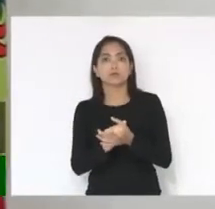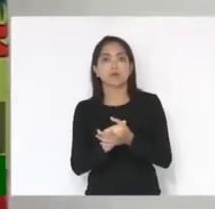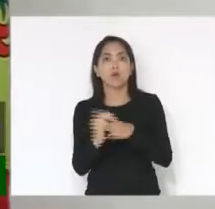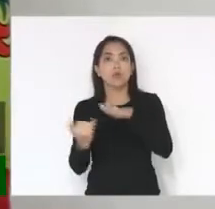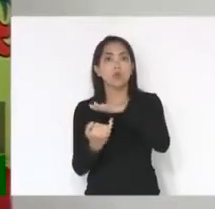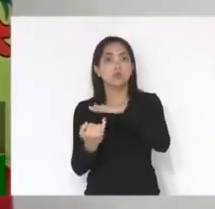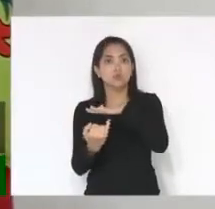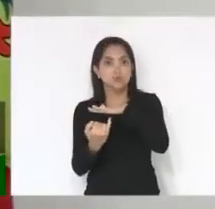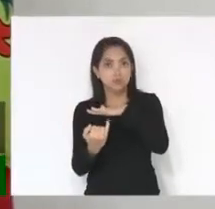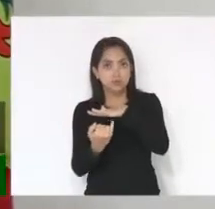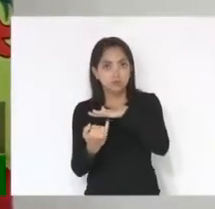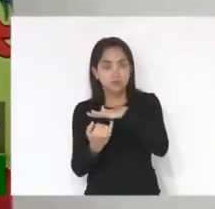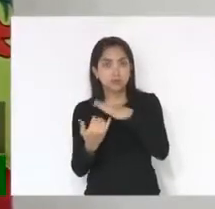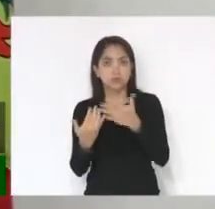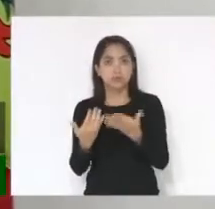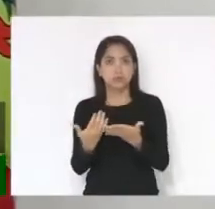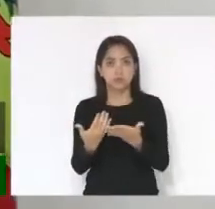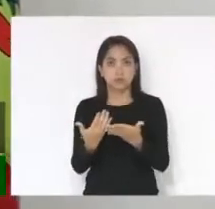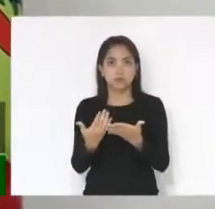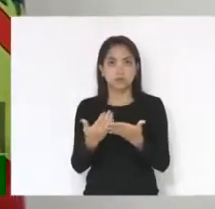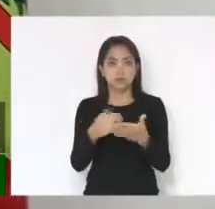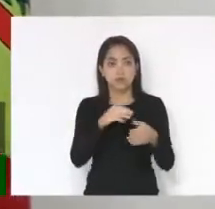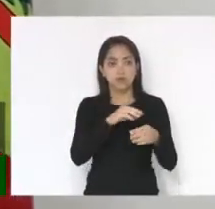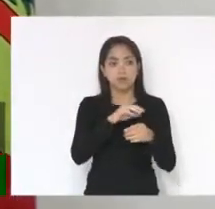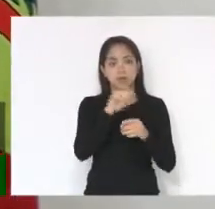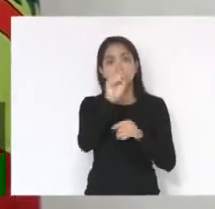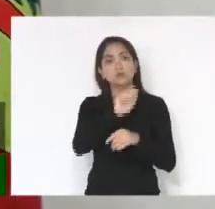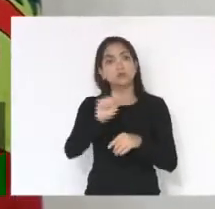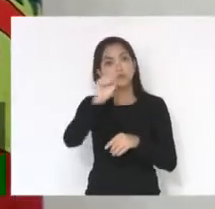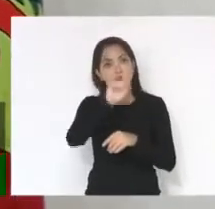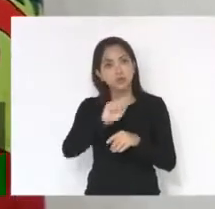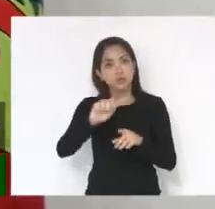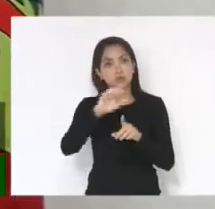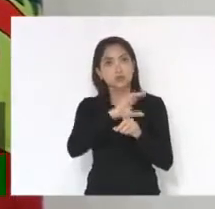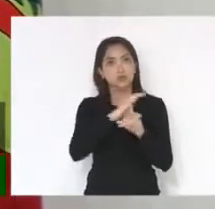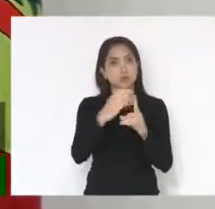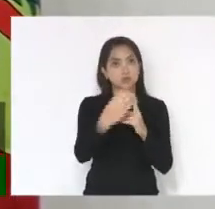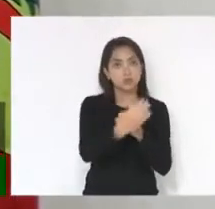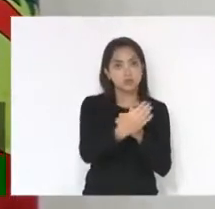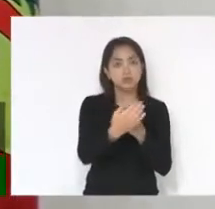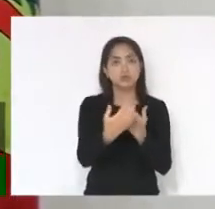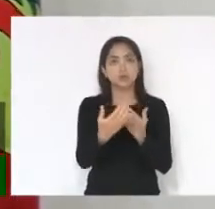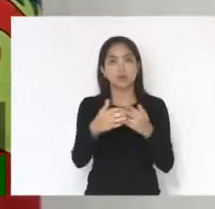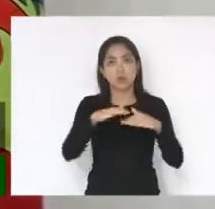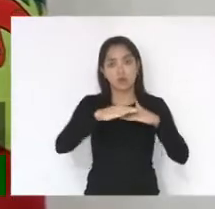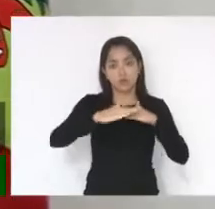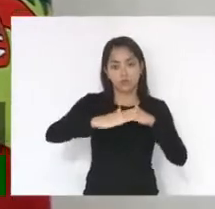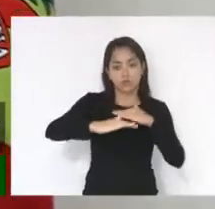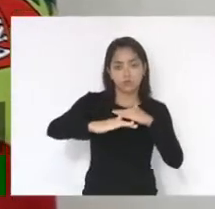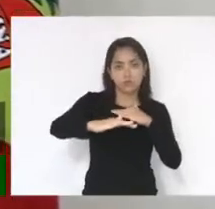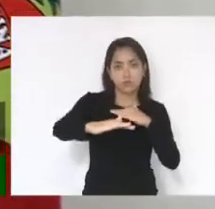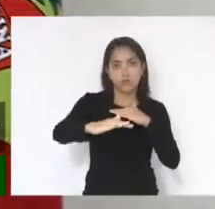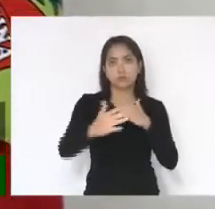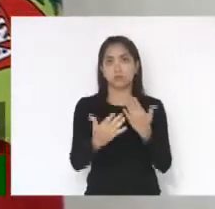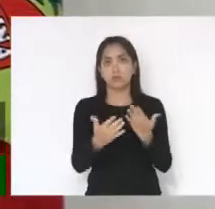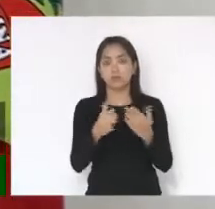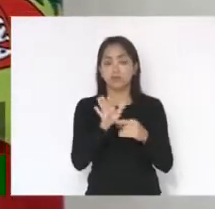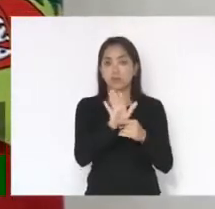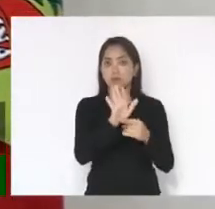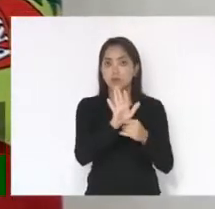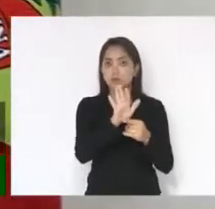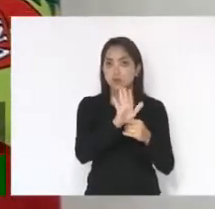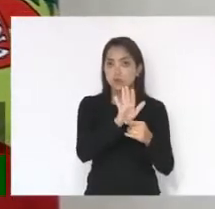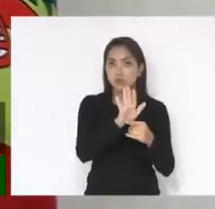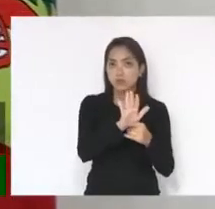as associações de municípios. Então, a usina de asfalto é algo extraordinário que vai contribuir